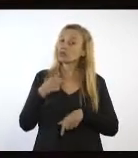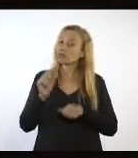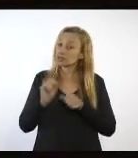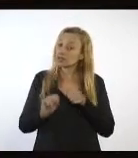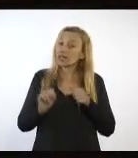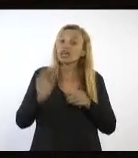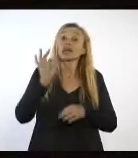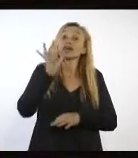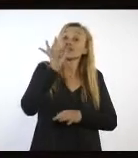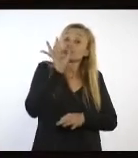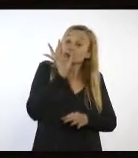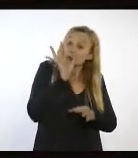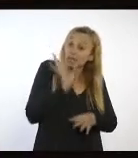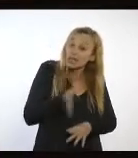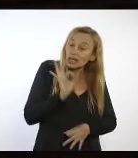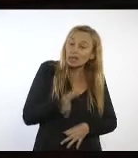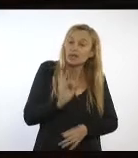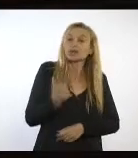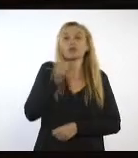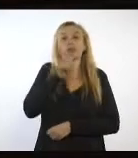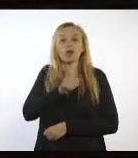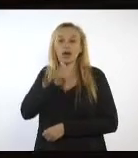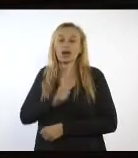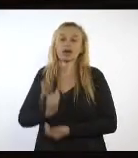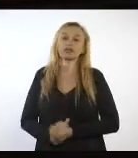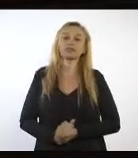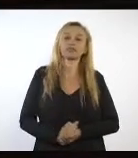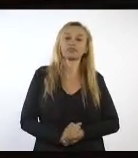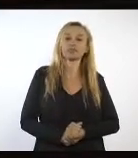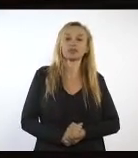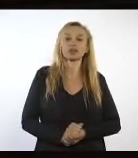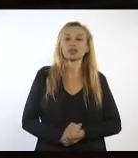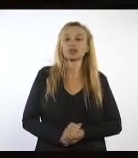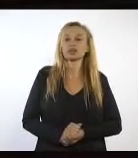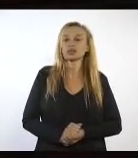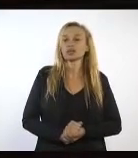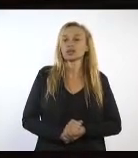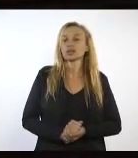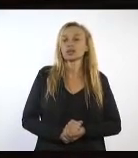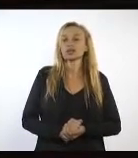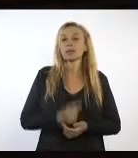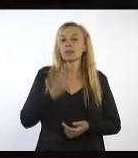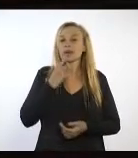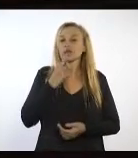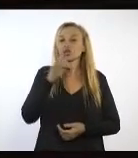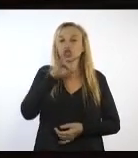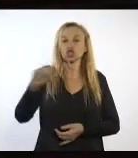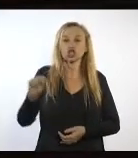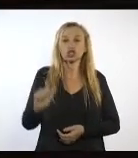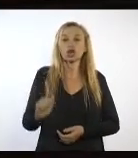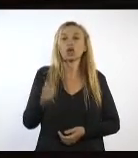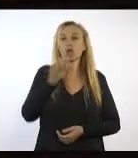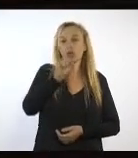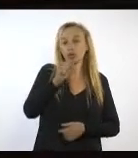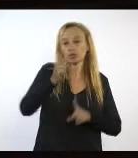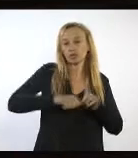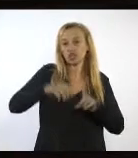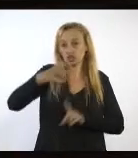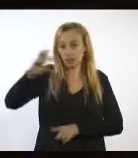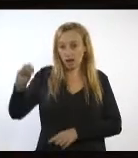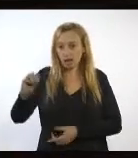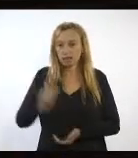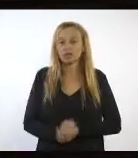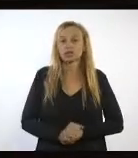sobre mulheres, né? Estamos aí às vésperas do 8 de março, um 8 que